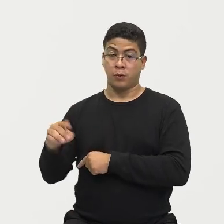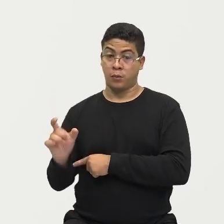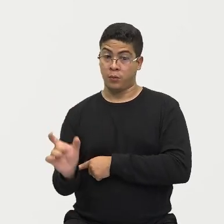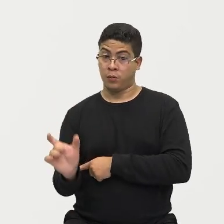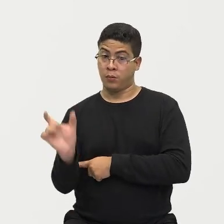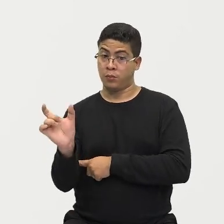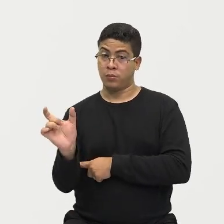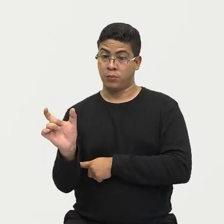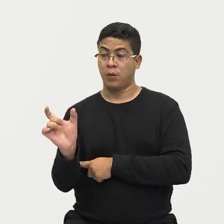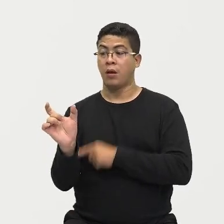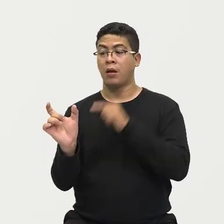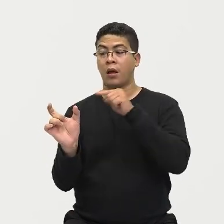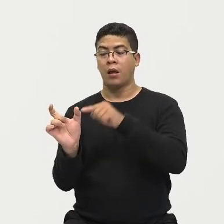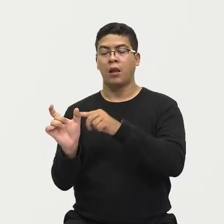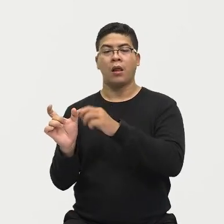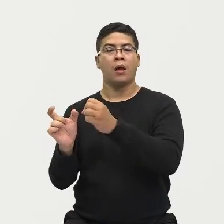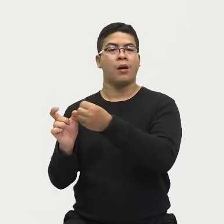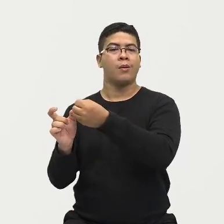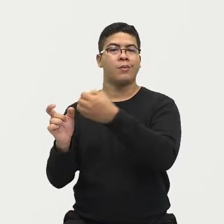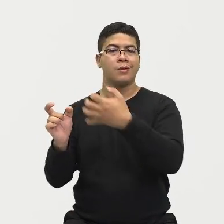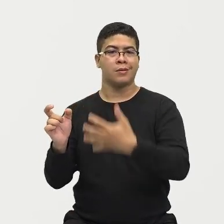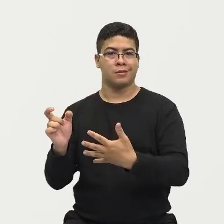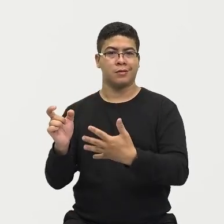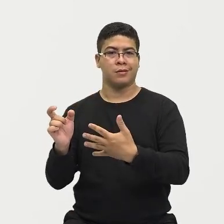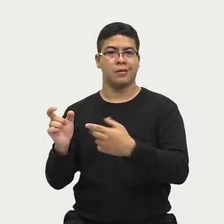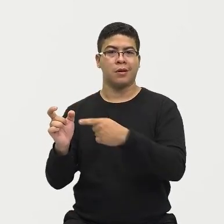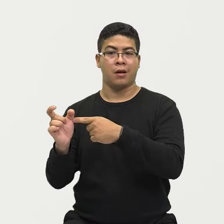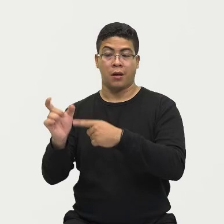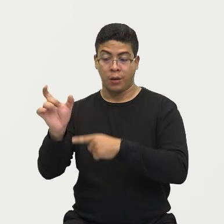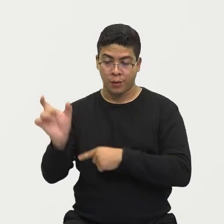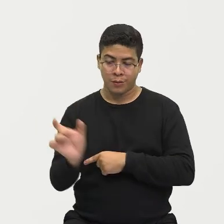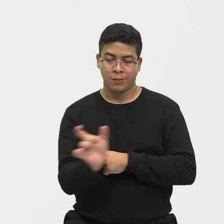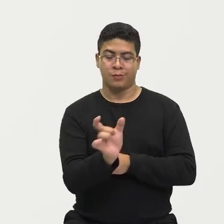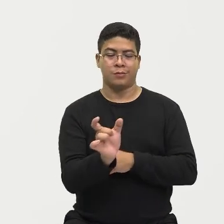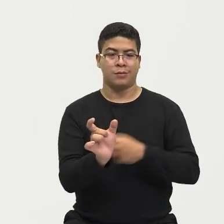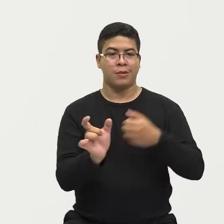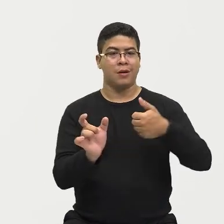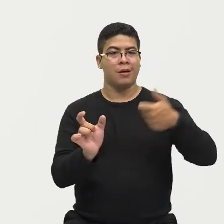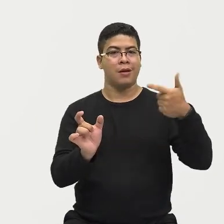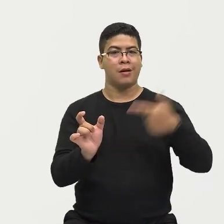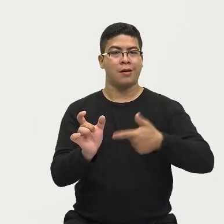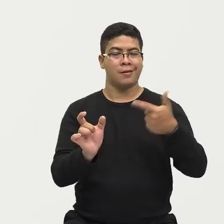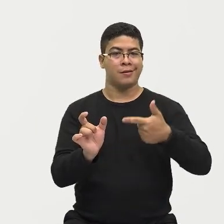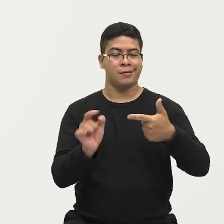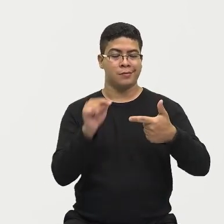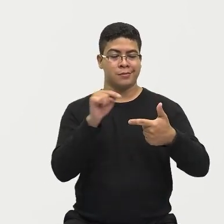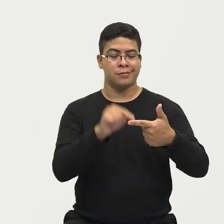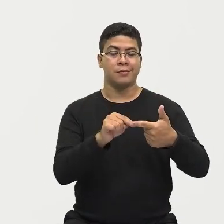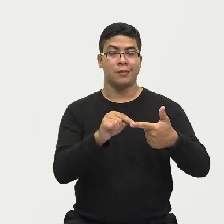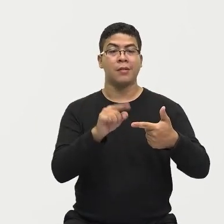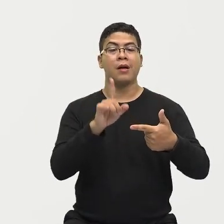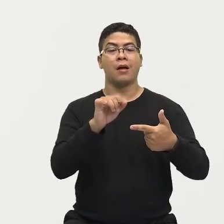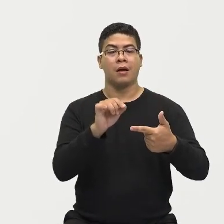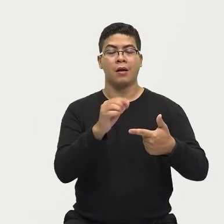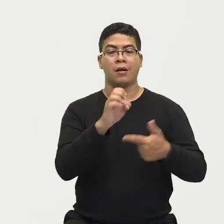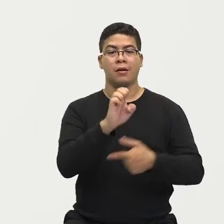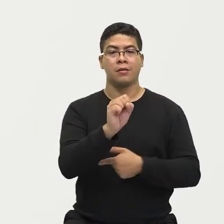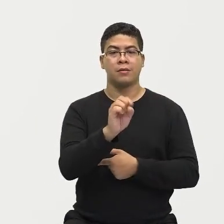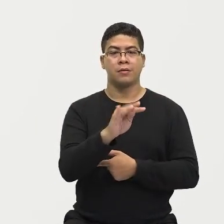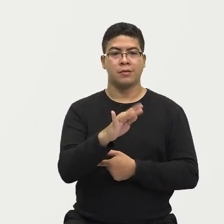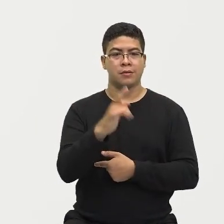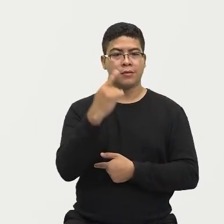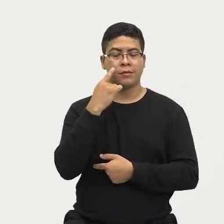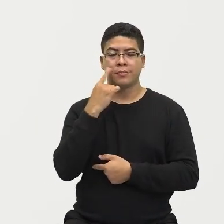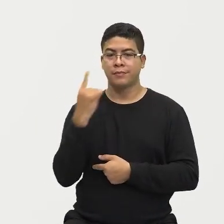né? O nome está após a característica, bom estilo. Olha só outro exemplo aqui, ó.